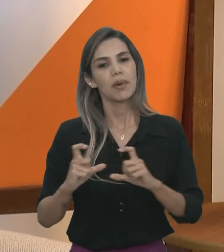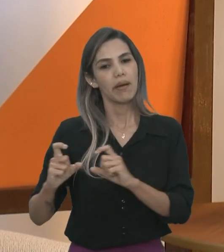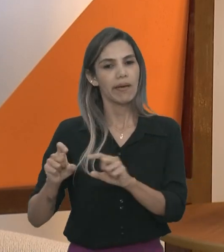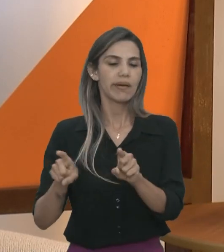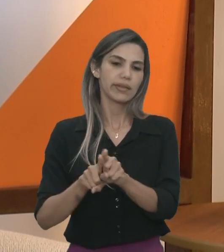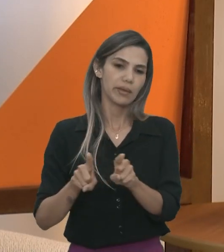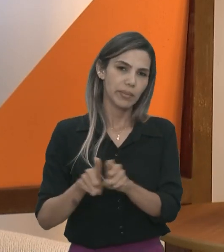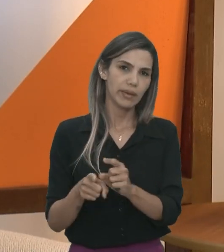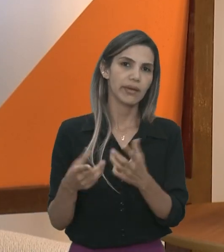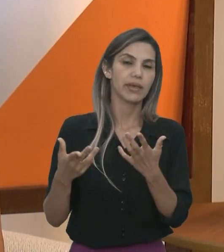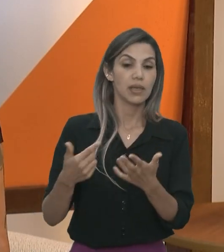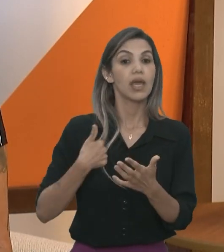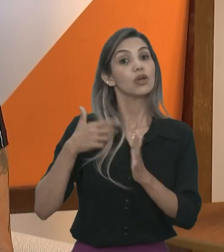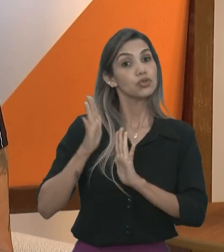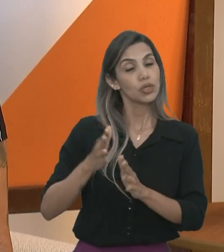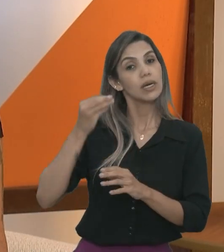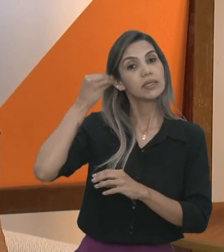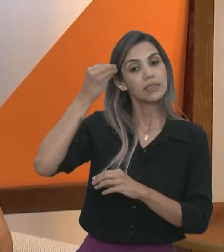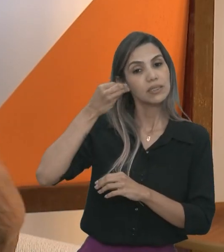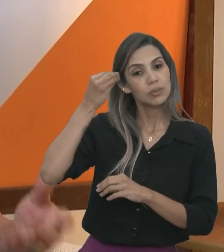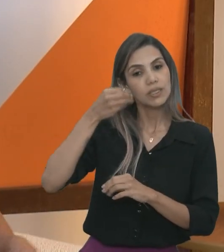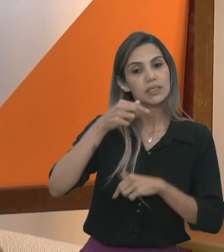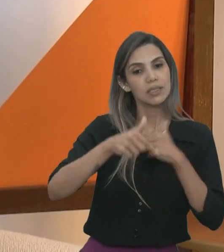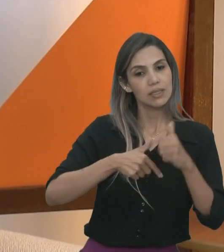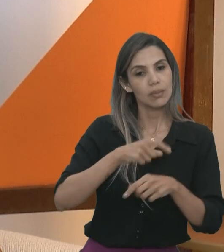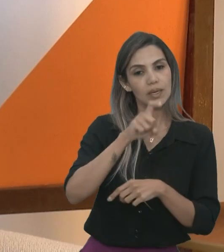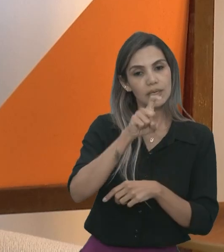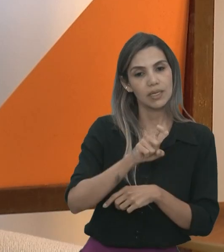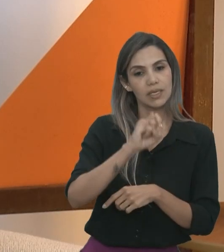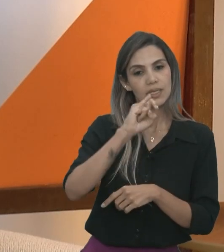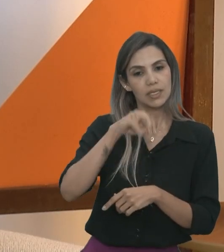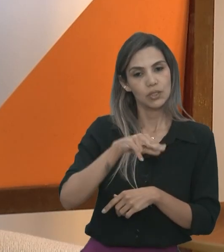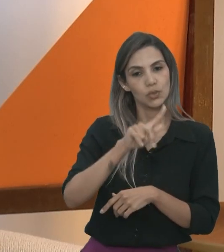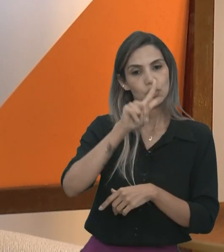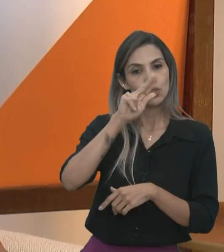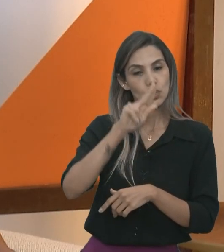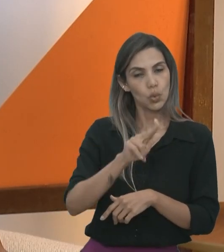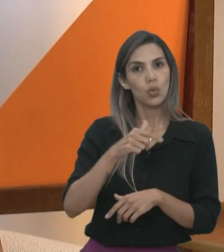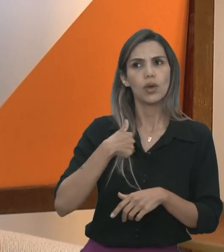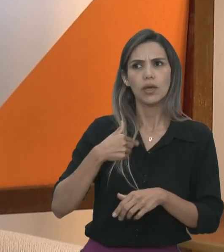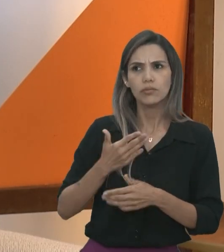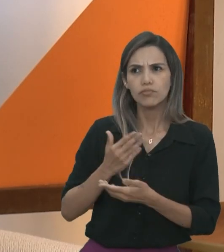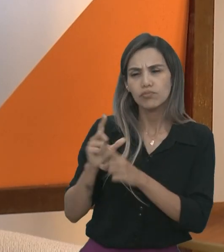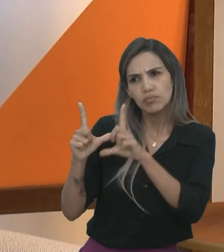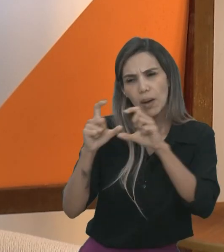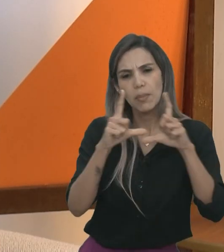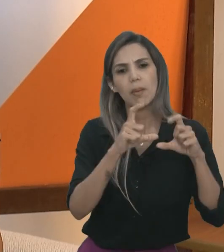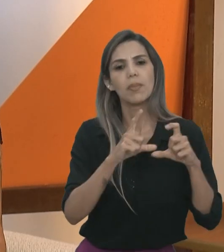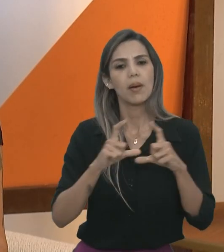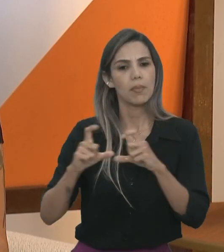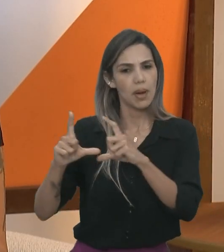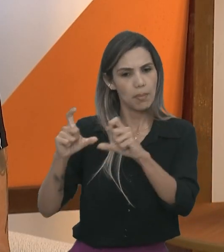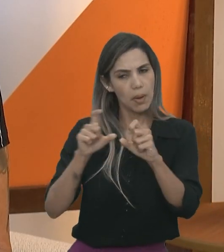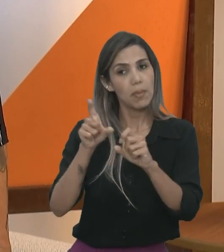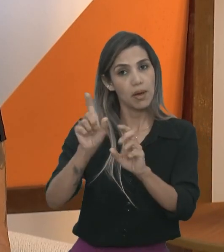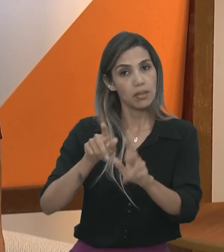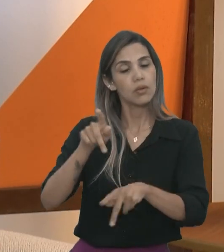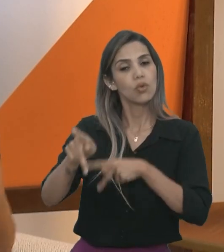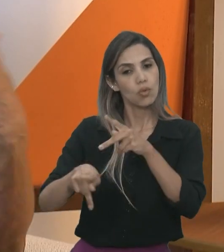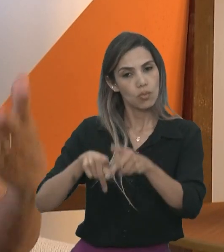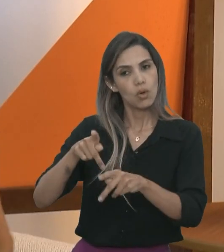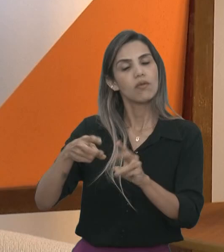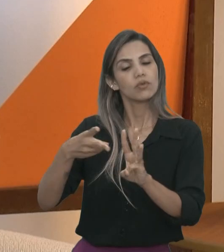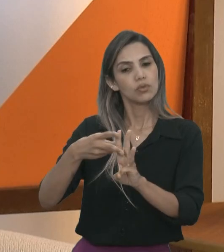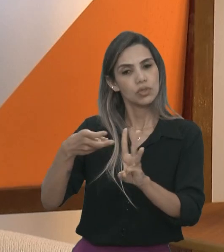também trabalhei no Xingu. Durante a minha graduação, eu comecei a fotografar o Xingu com autorização dos indígenas